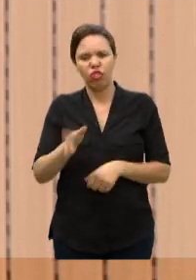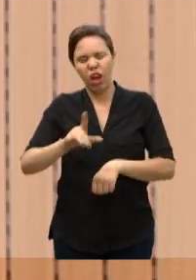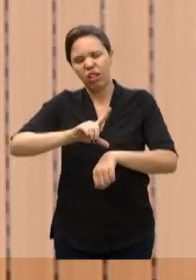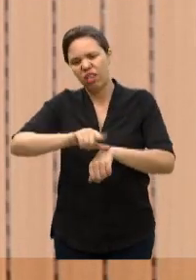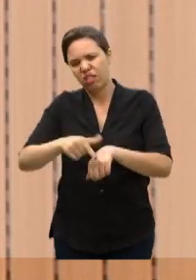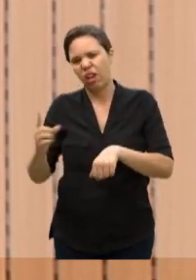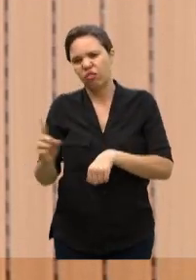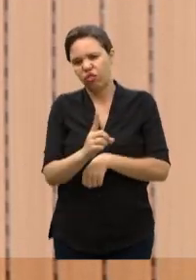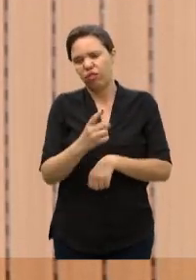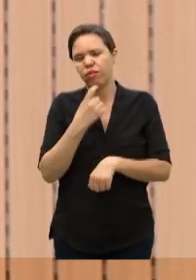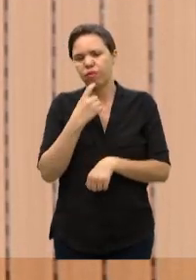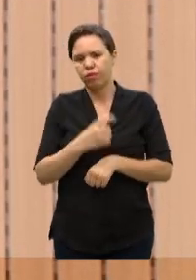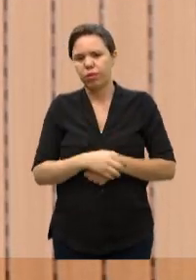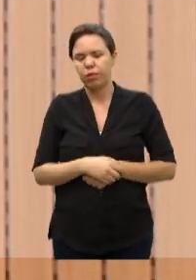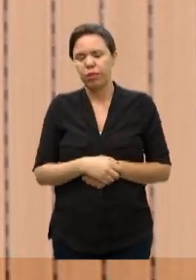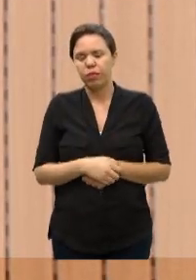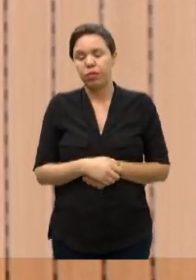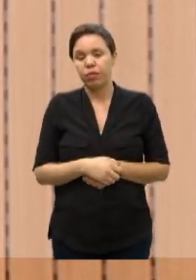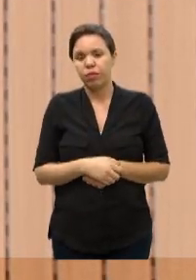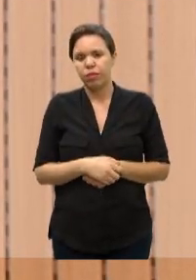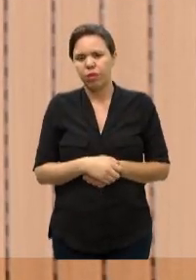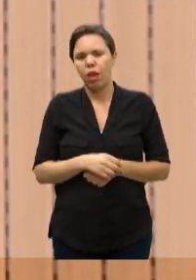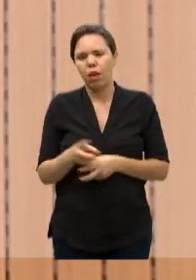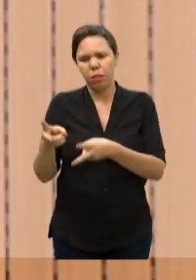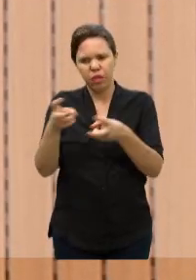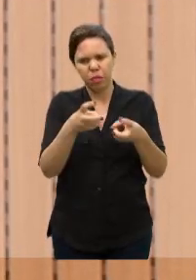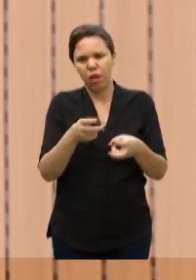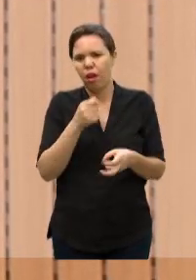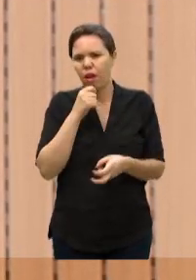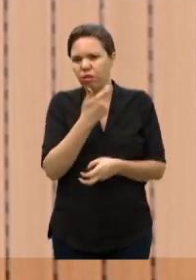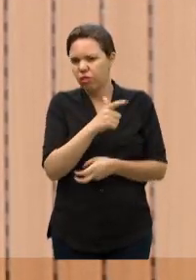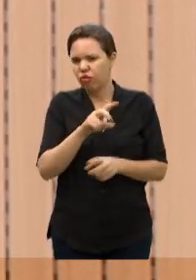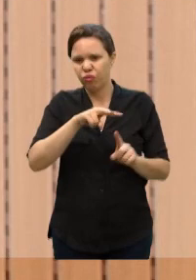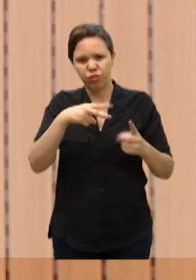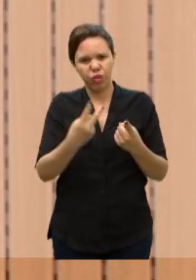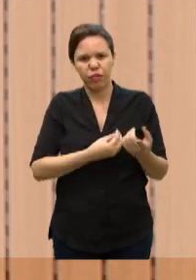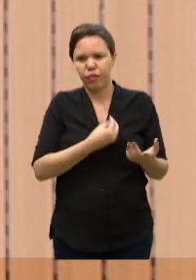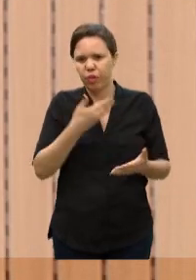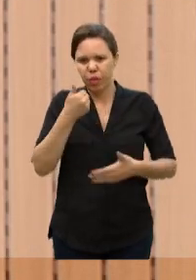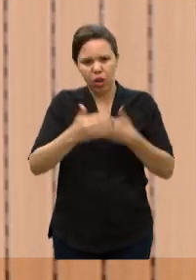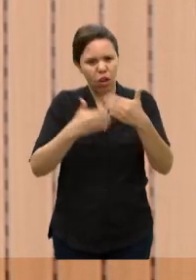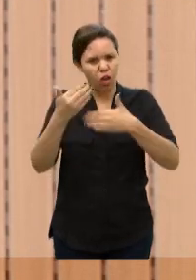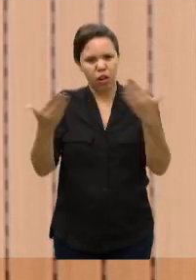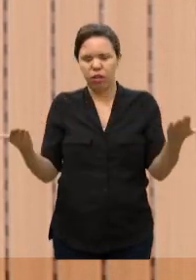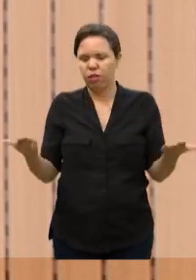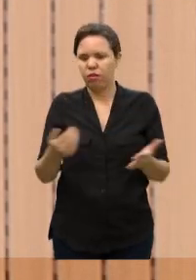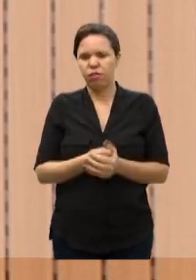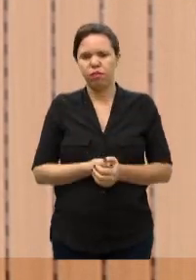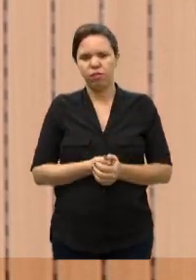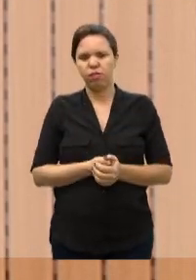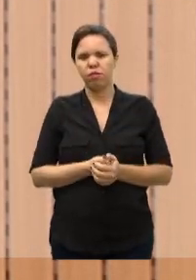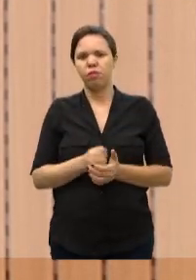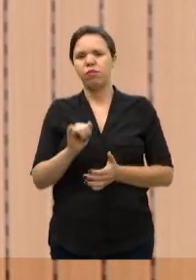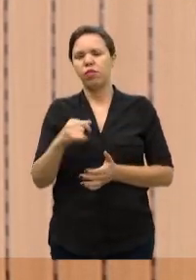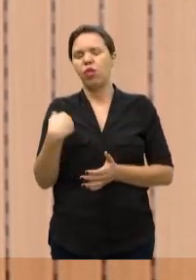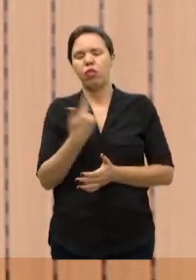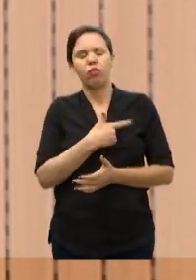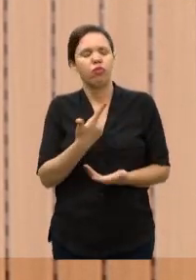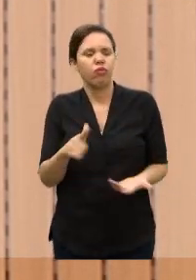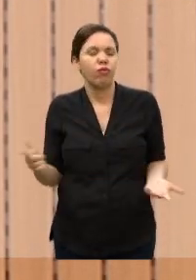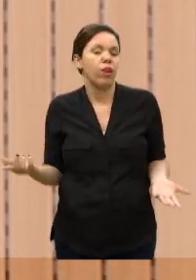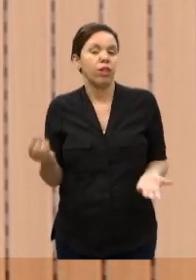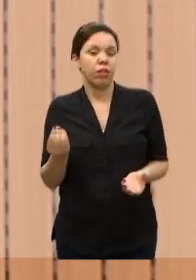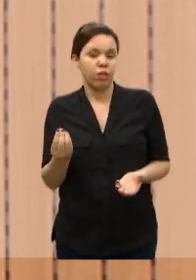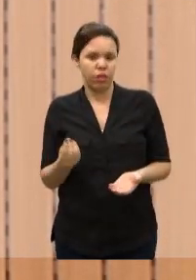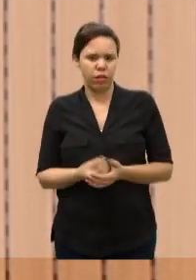logo que eu cheguei em Campinas, porque eu via que eu não tinha perspectiva de melhora de vida se eu não